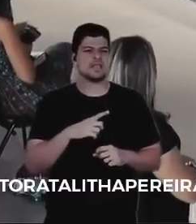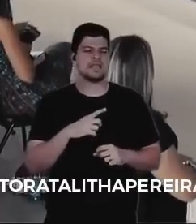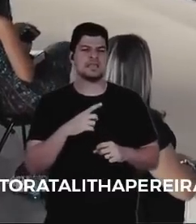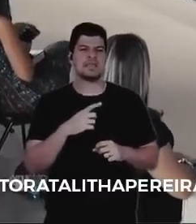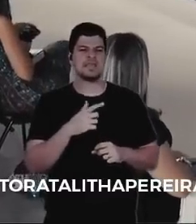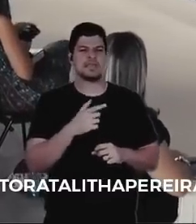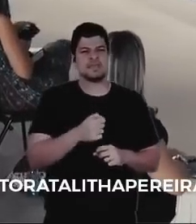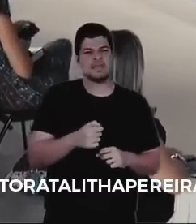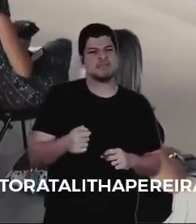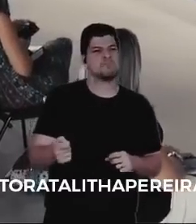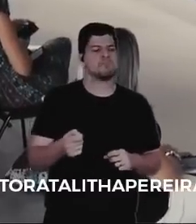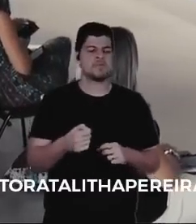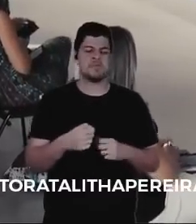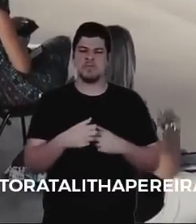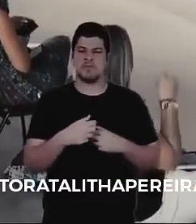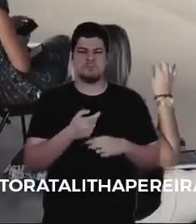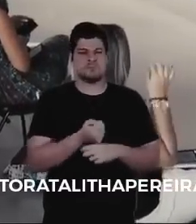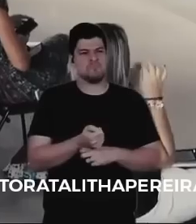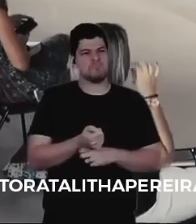são fechados, etc. Papapá.